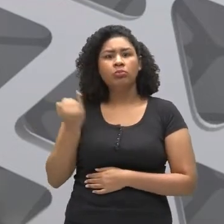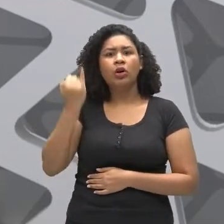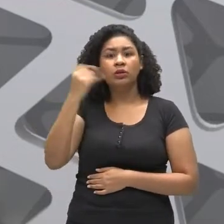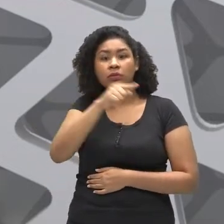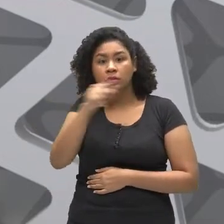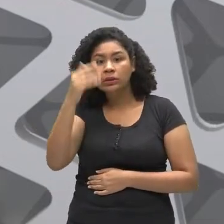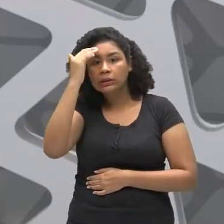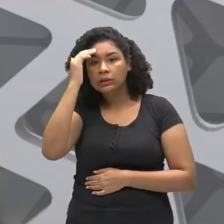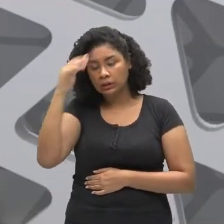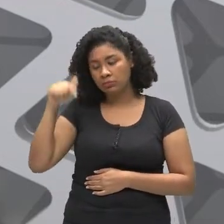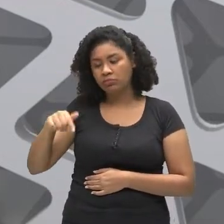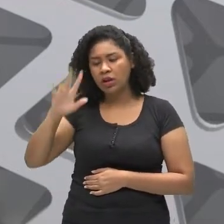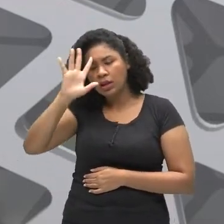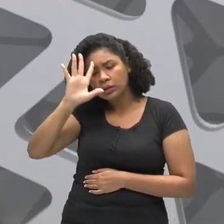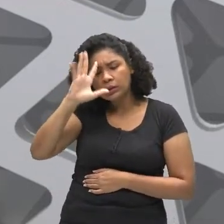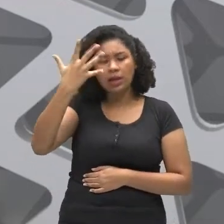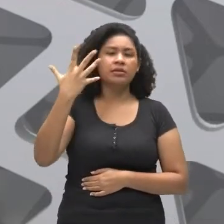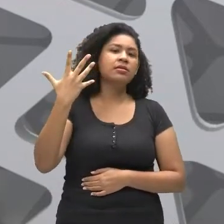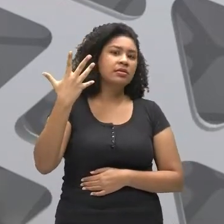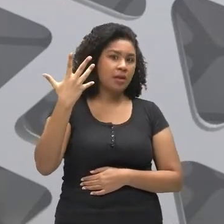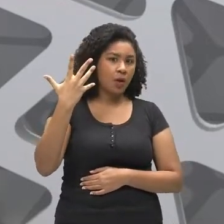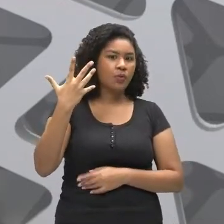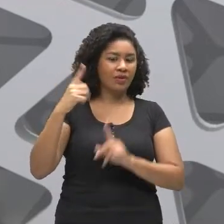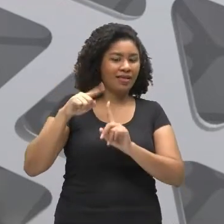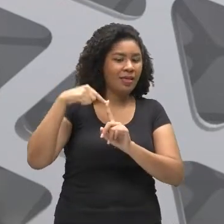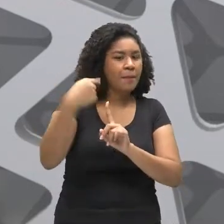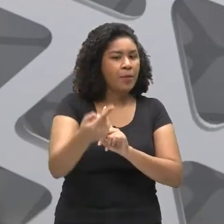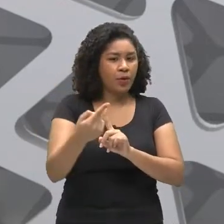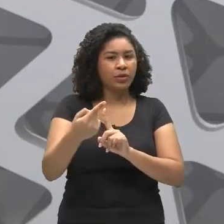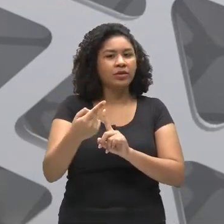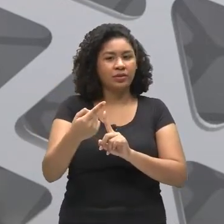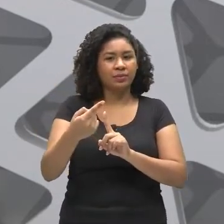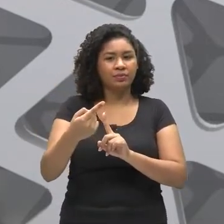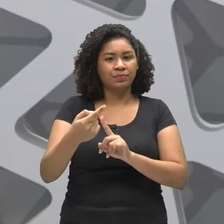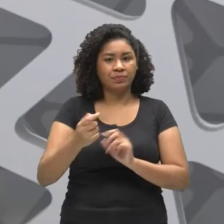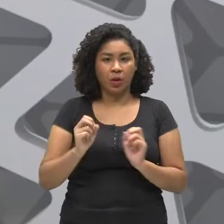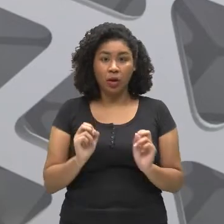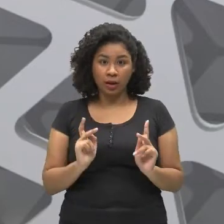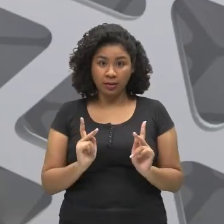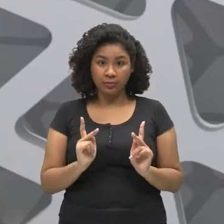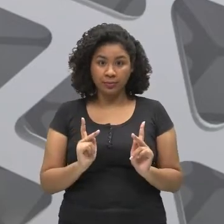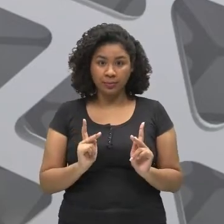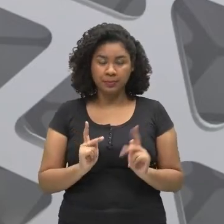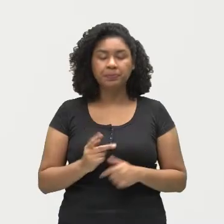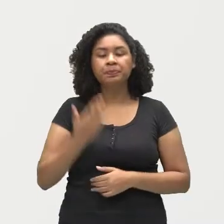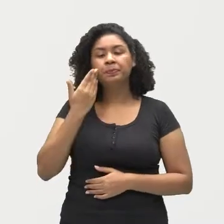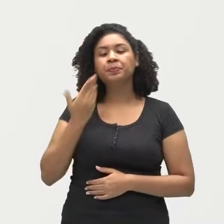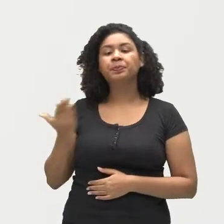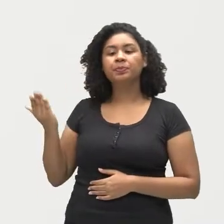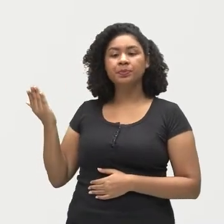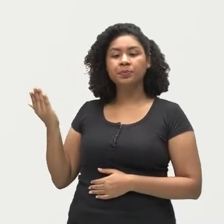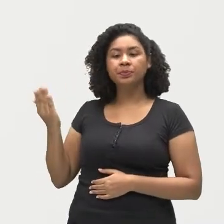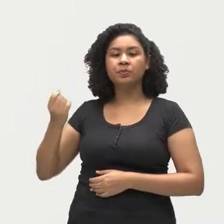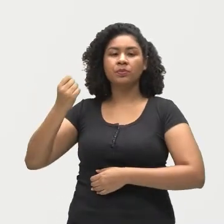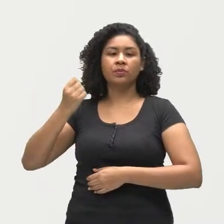ações que a igreja irá realizar, que vai ser propriamente a Contra-Reforma. Então, olhem aí comigo.